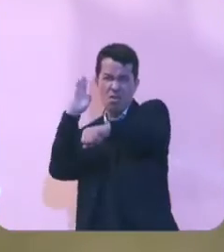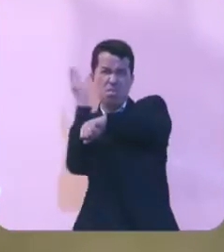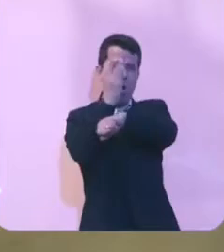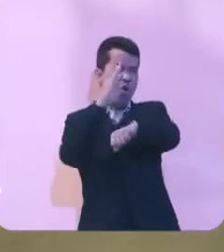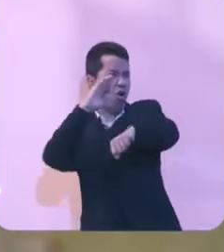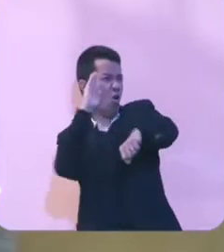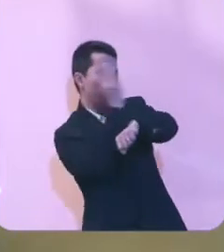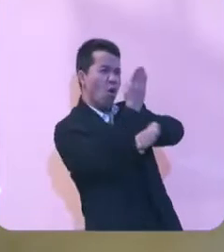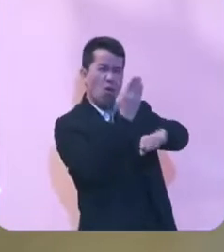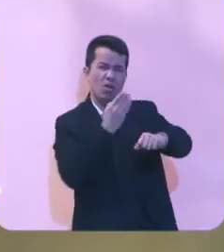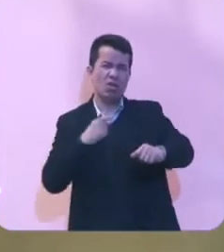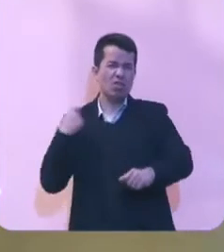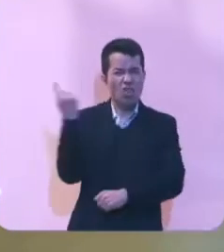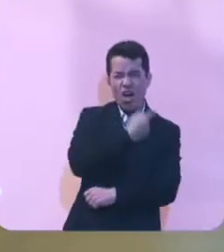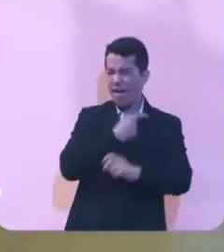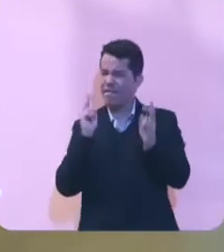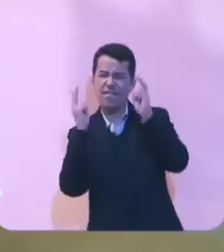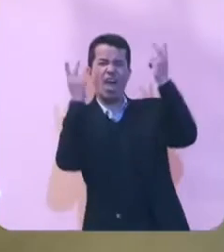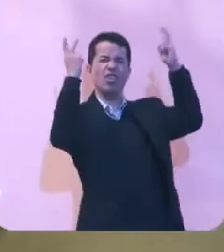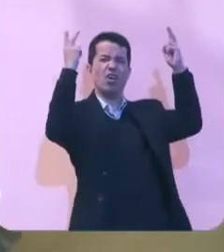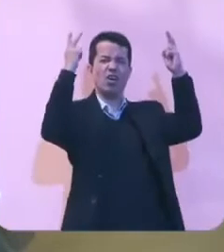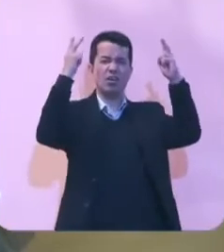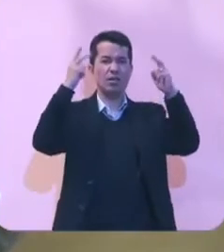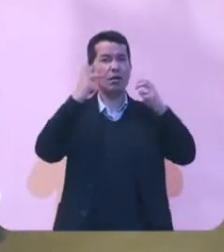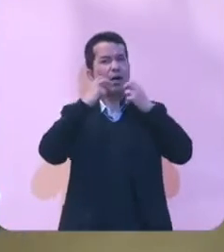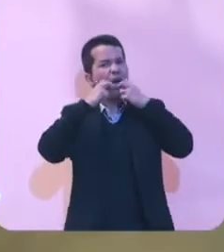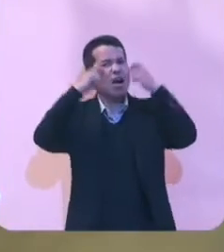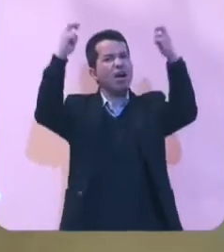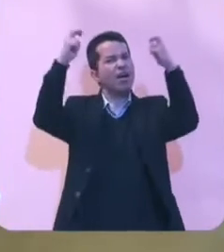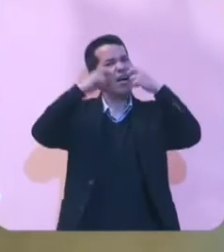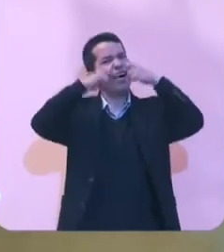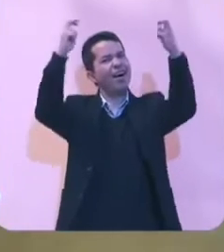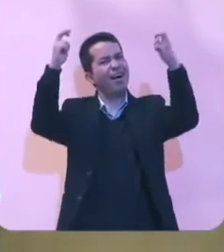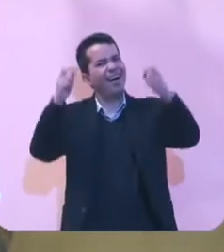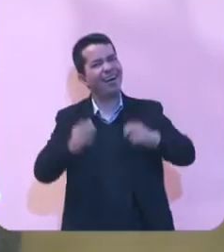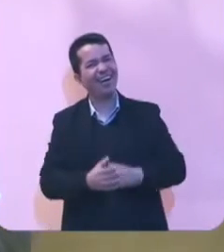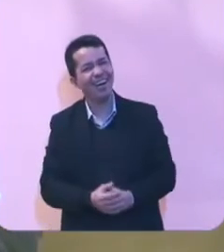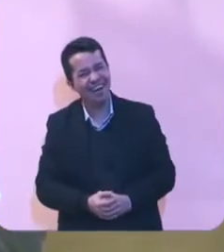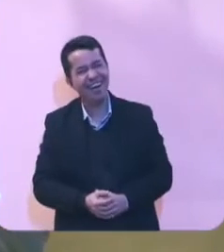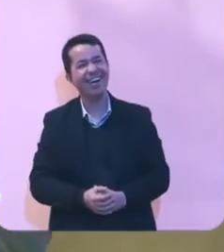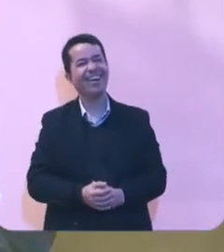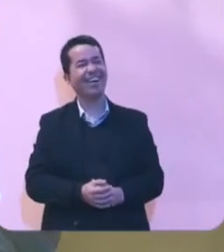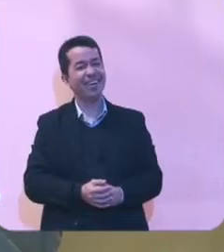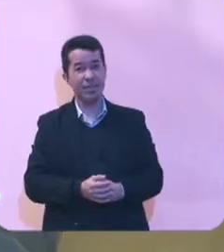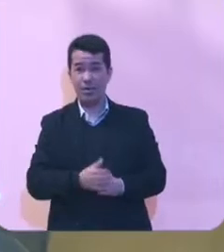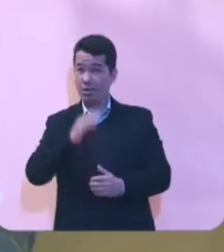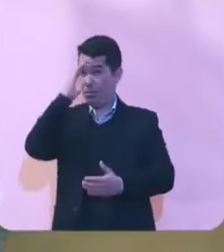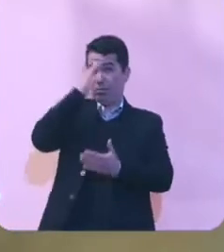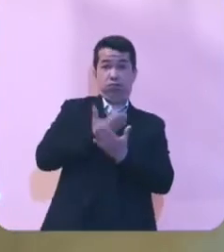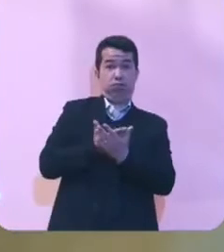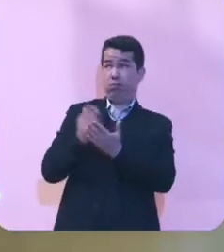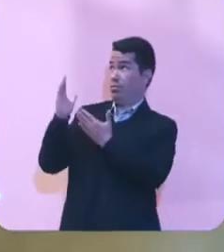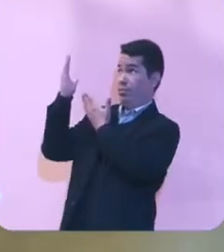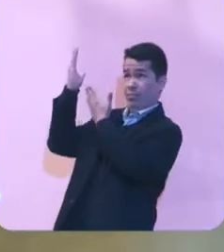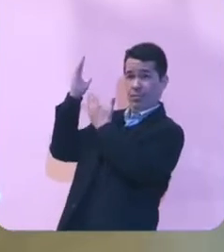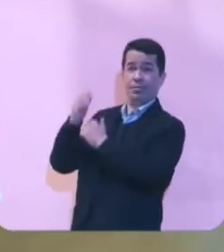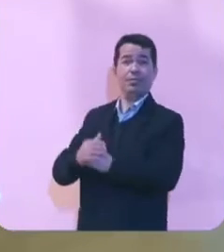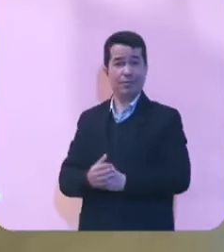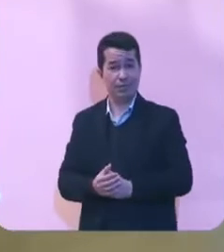não é nossa, é do Senhor. É isso que eles estavam dizendo. Uma das maiores expressões de fé pode ser vista